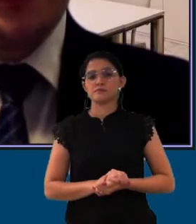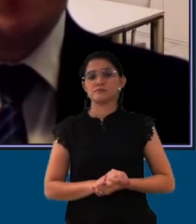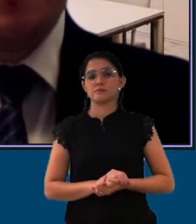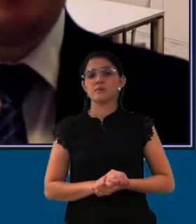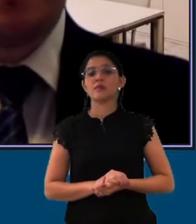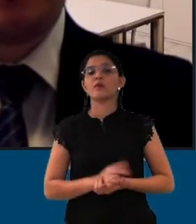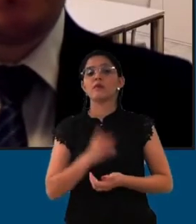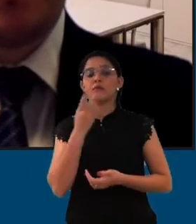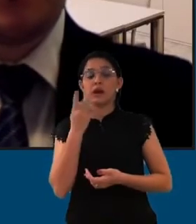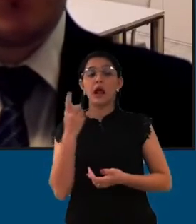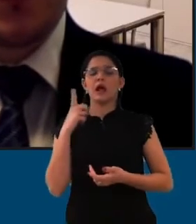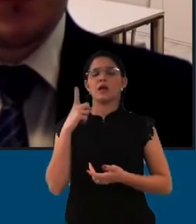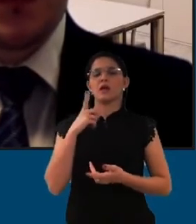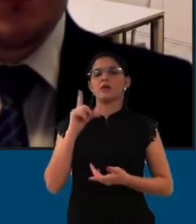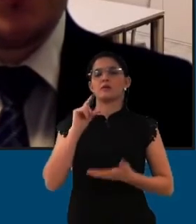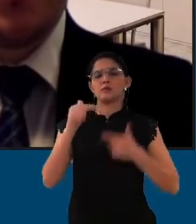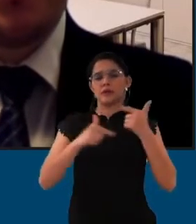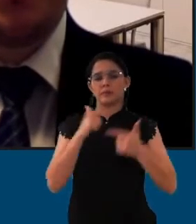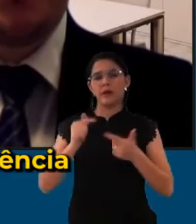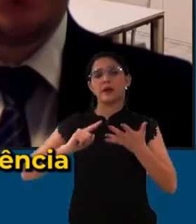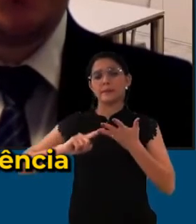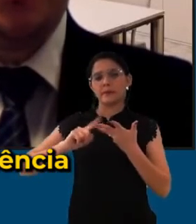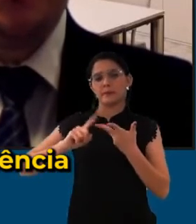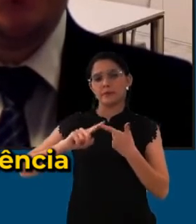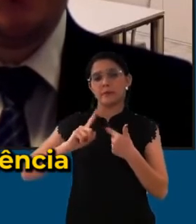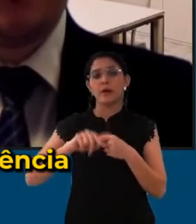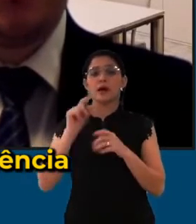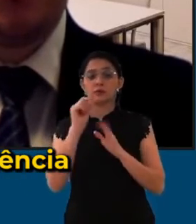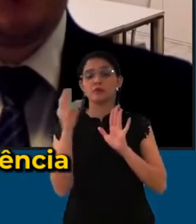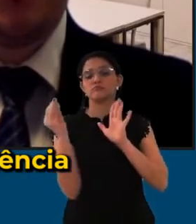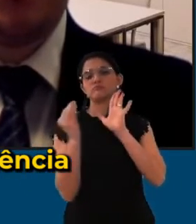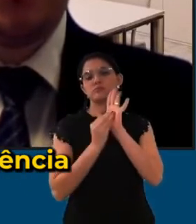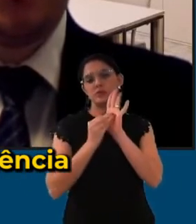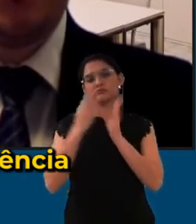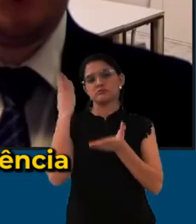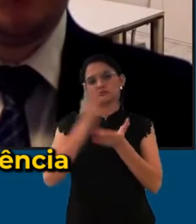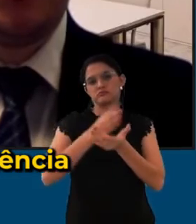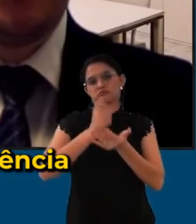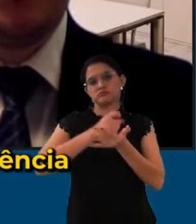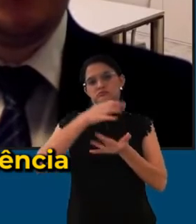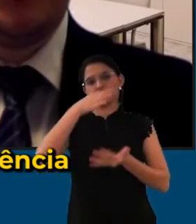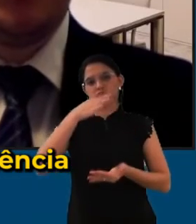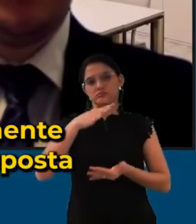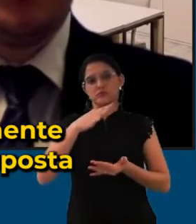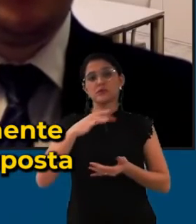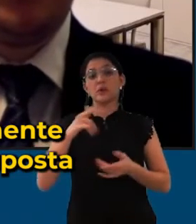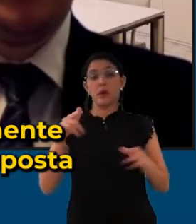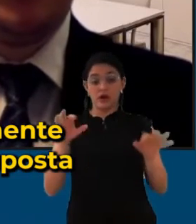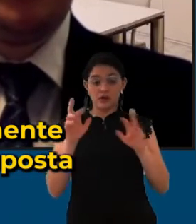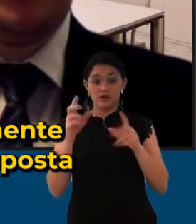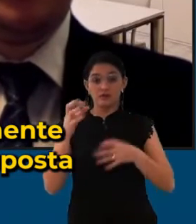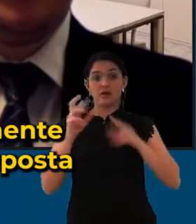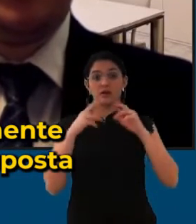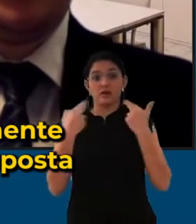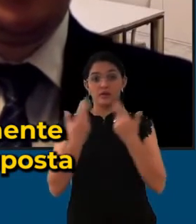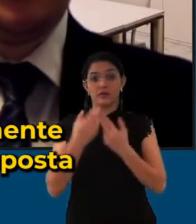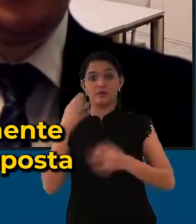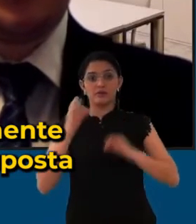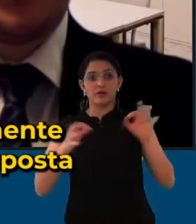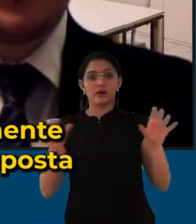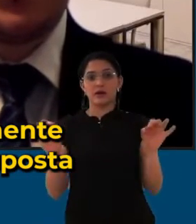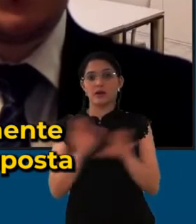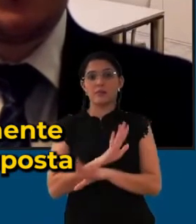cumprimento das exigências, né? E eu ia até sugerir da gente marcar uma audiência logo depois disso, mas eu